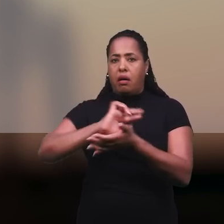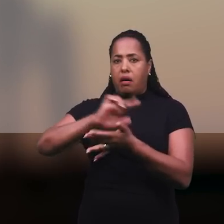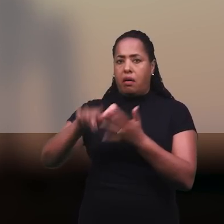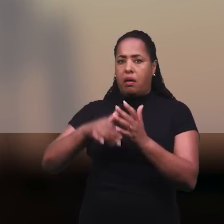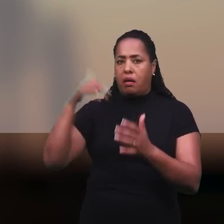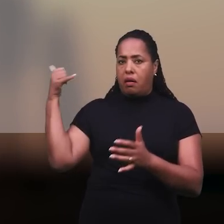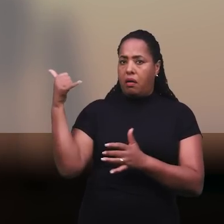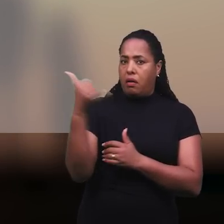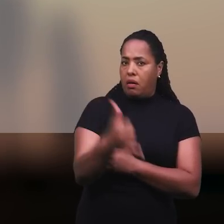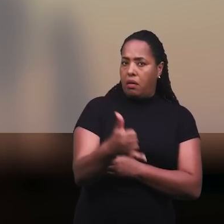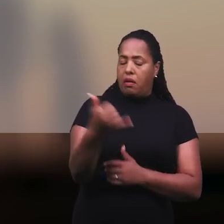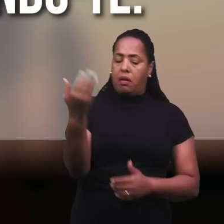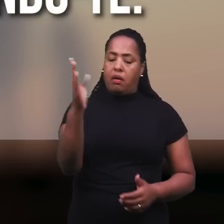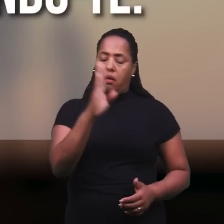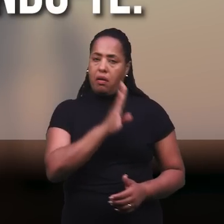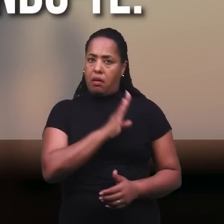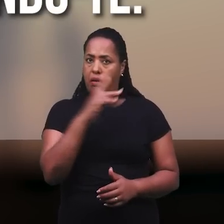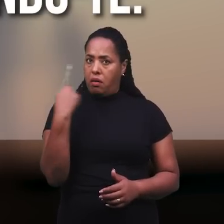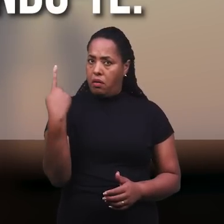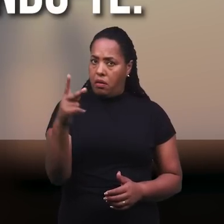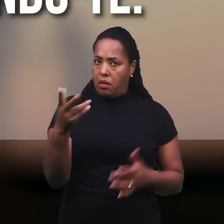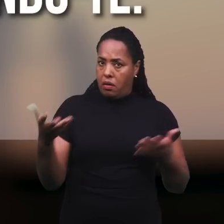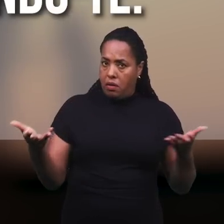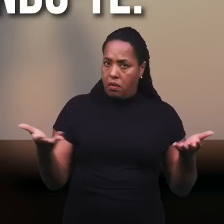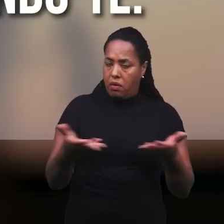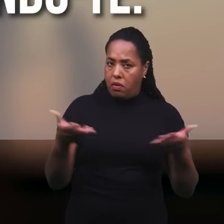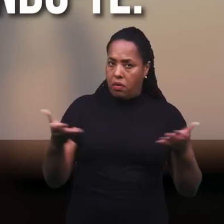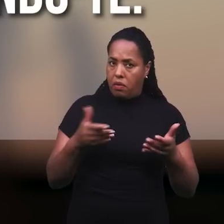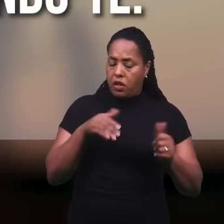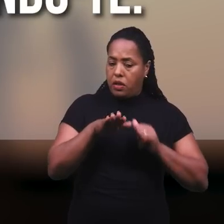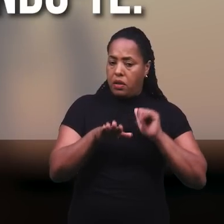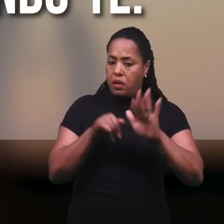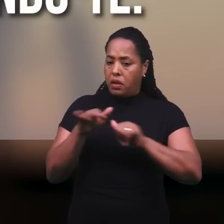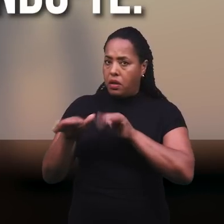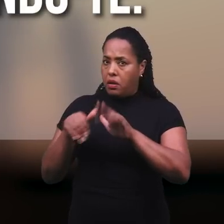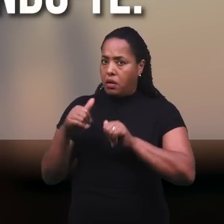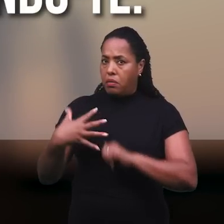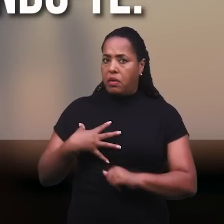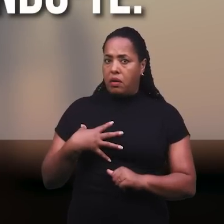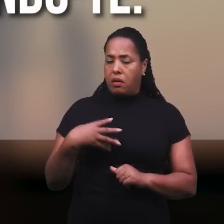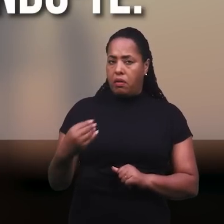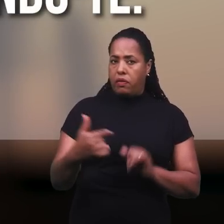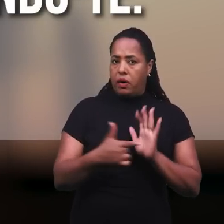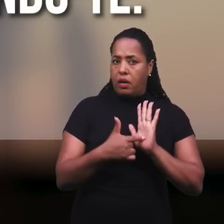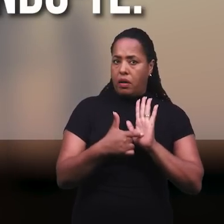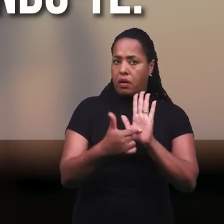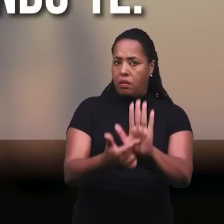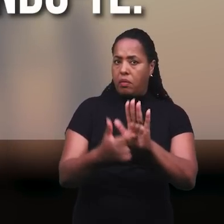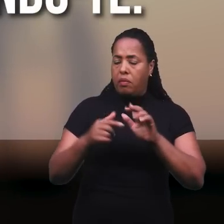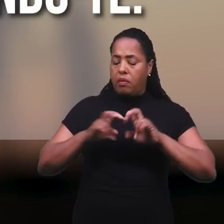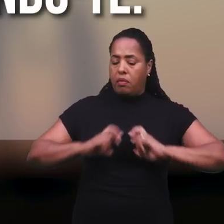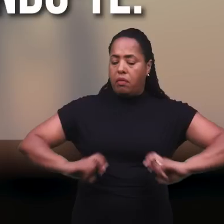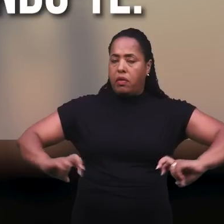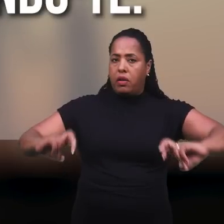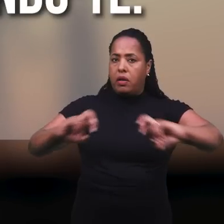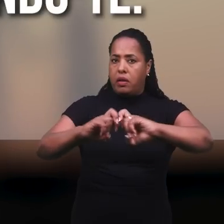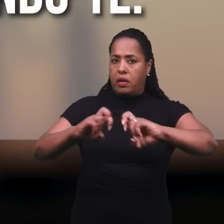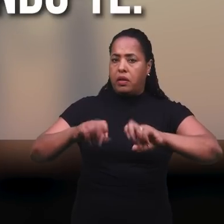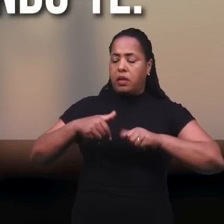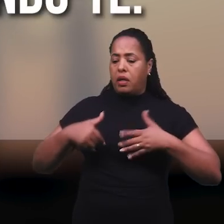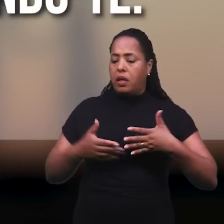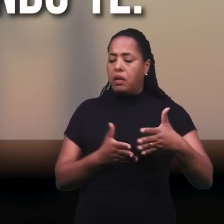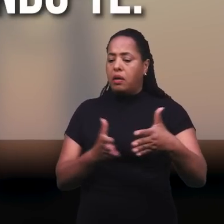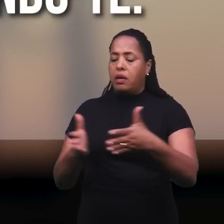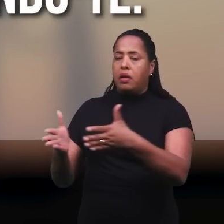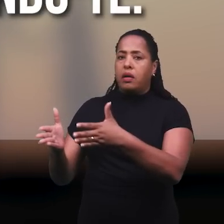ordeno estarão no teu coração, e as intimarás a teus filhos, e delas falarás assentado em tua casa, e andando